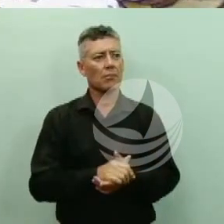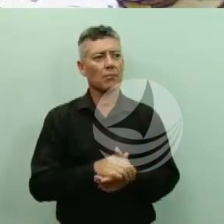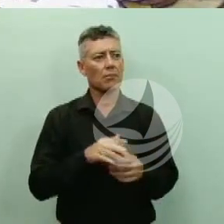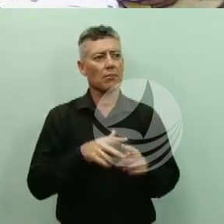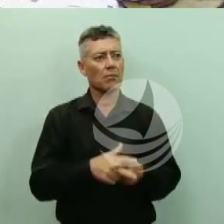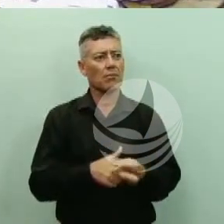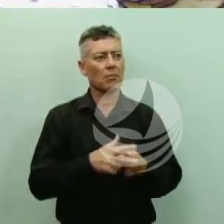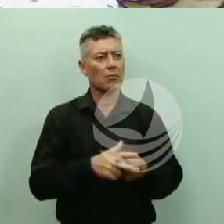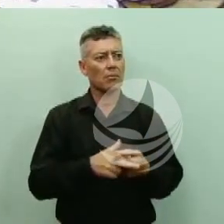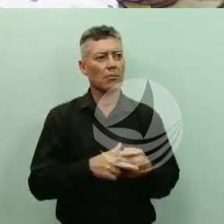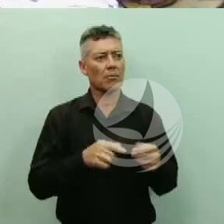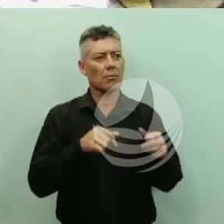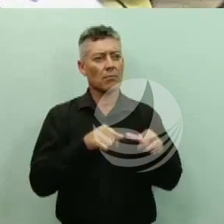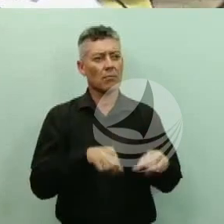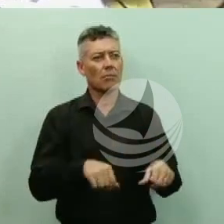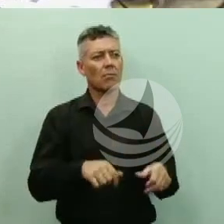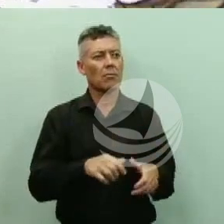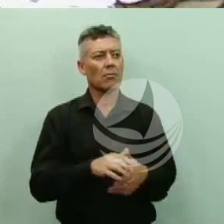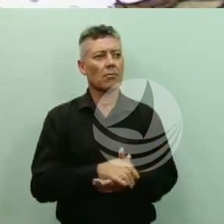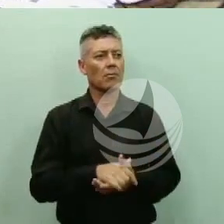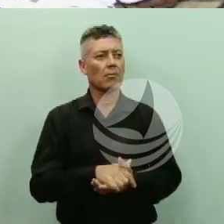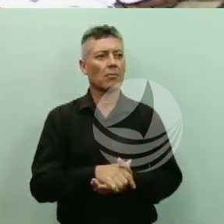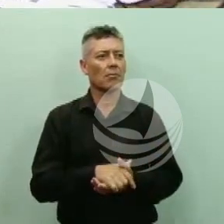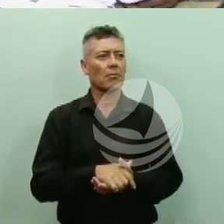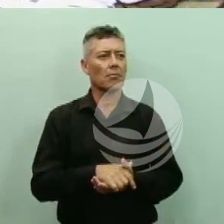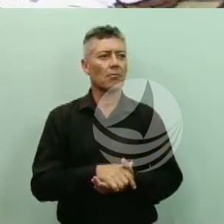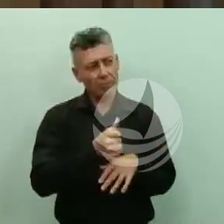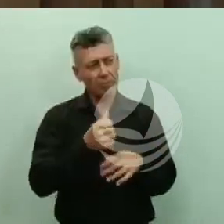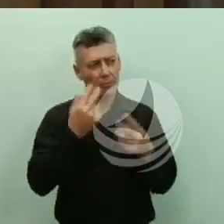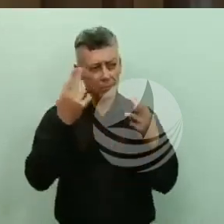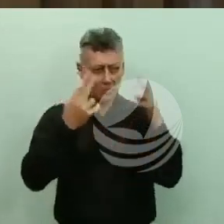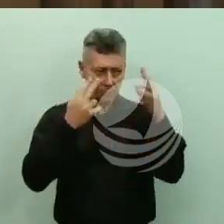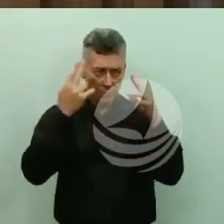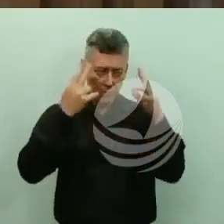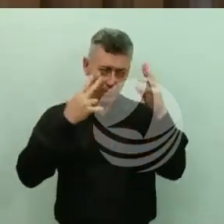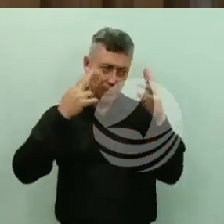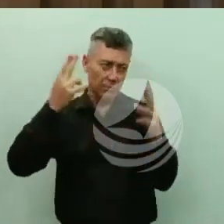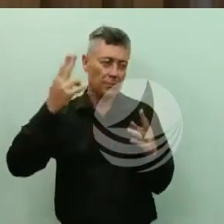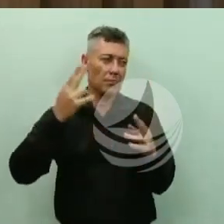foi retomada e 95 dos 140 vetos foram